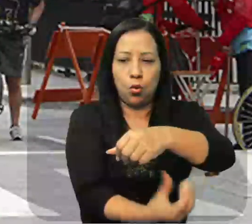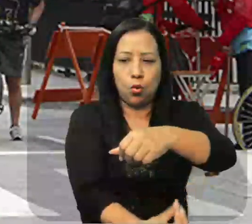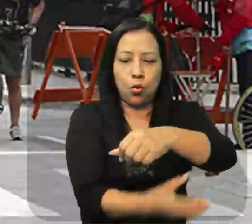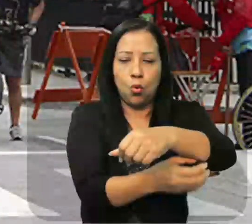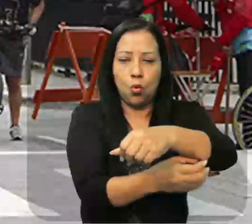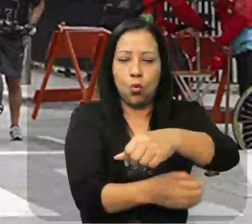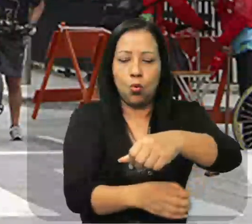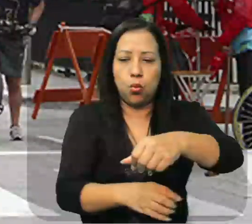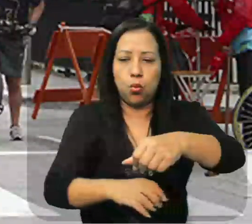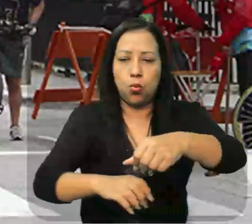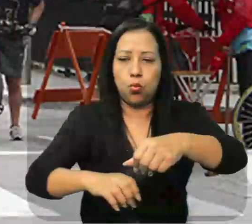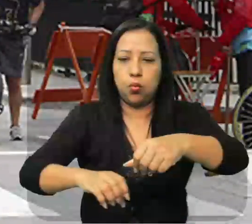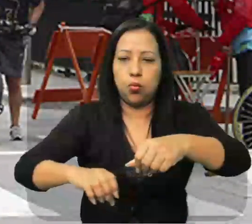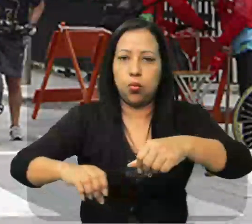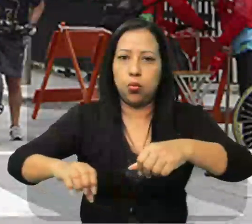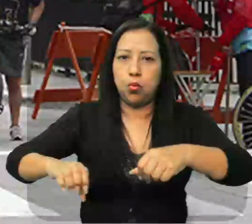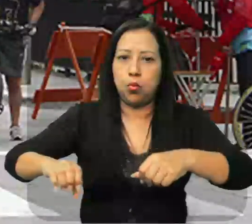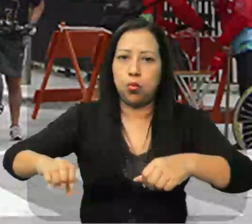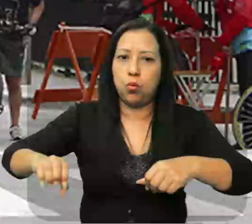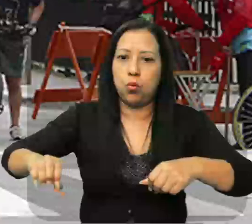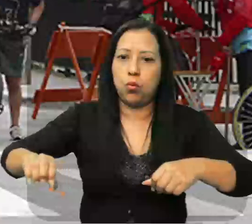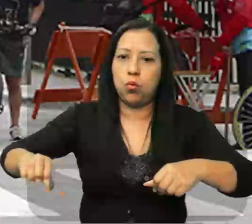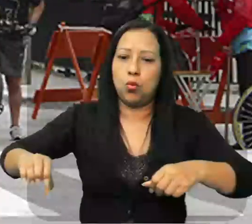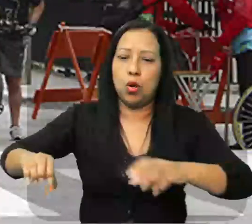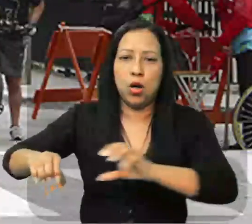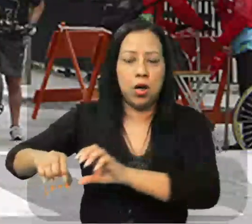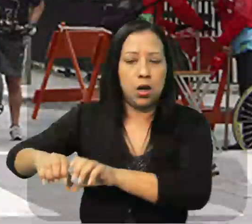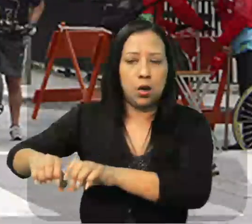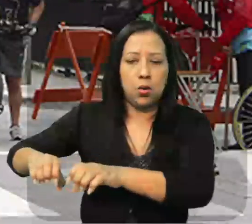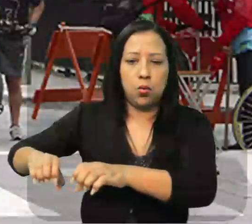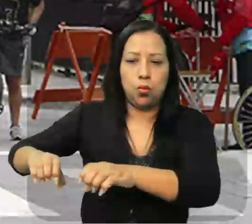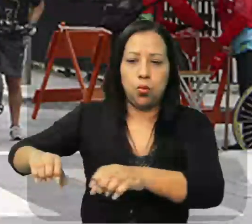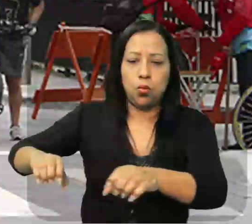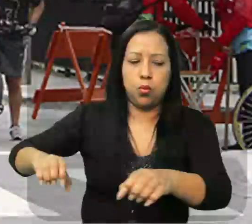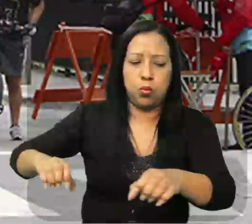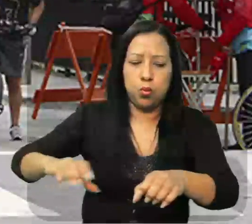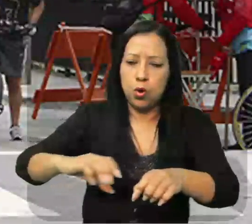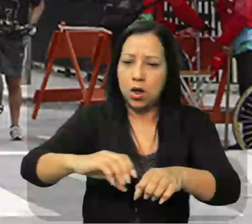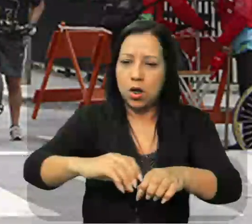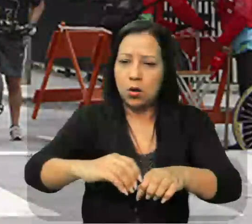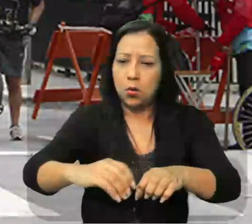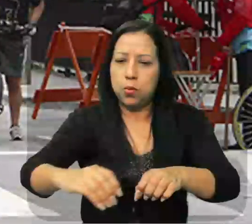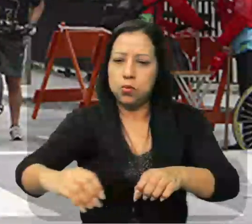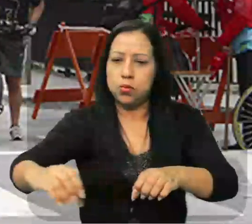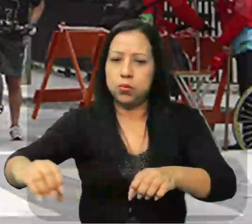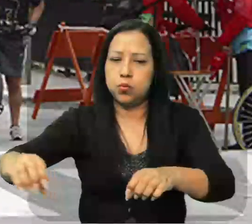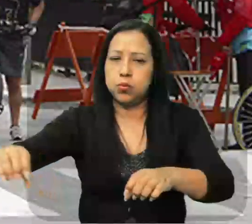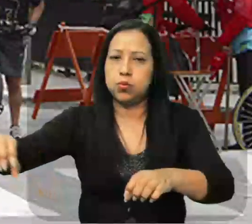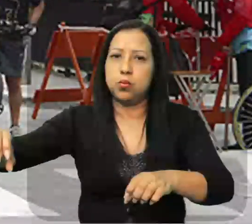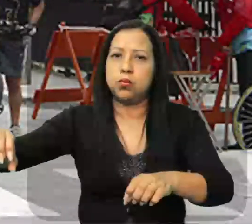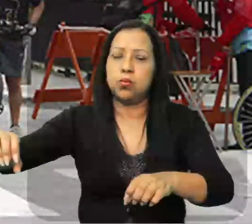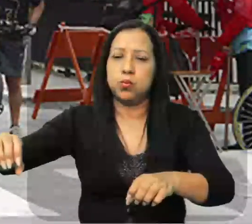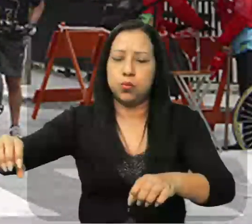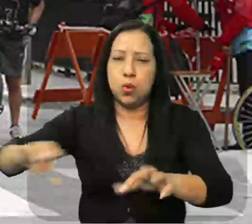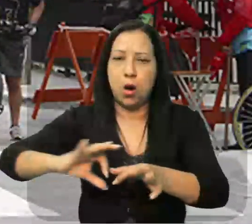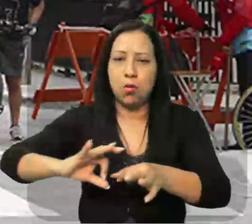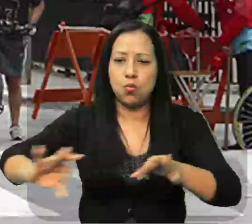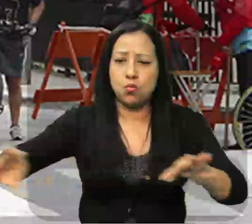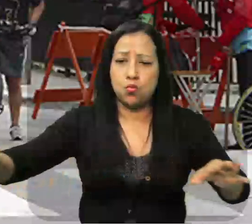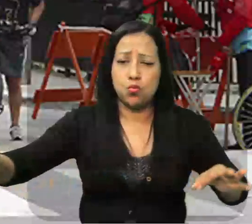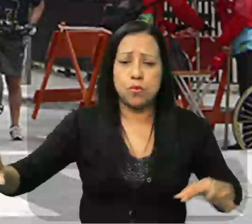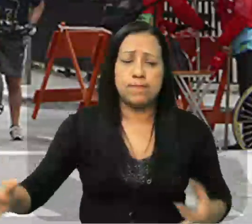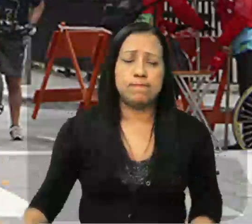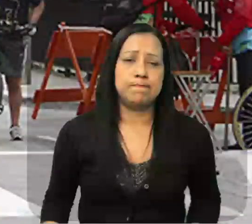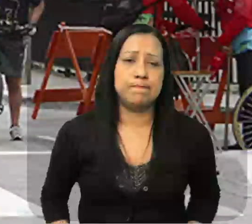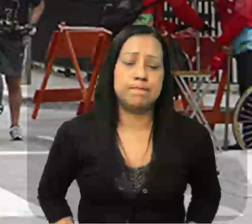dentro desses esgotos. E aí multiplica pelas centenas de